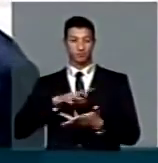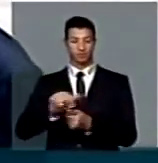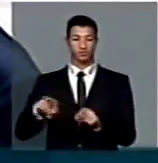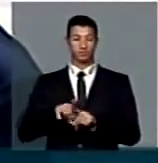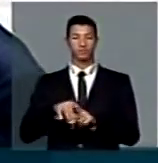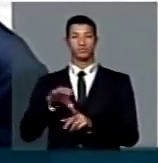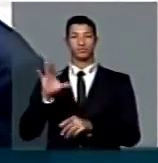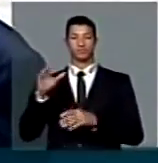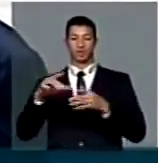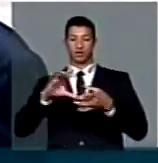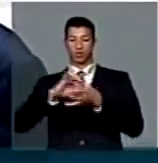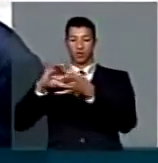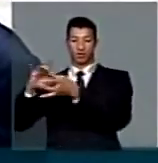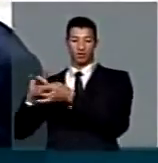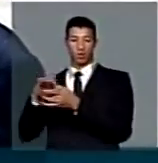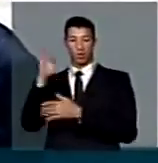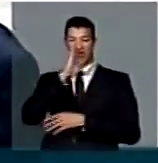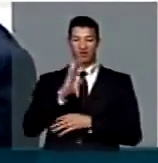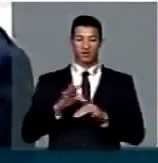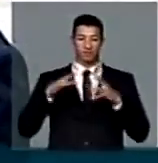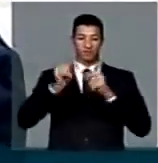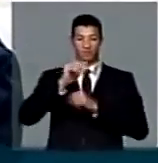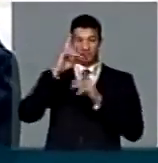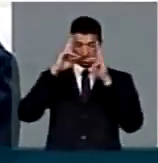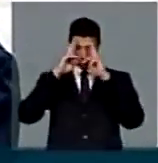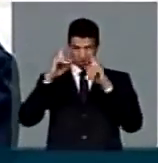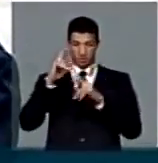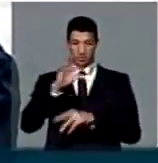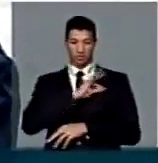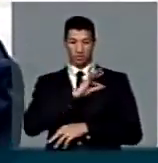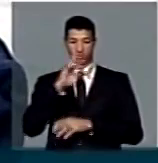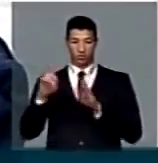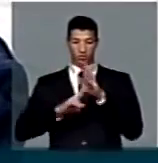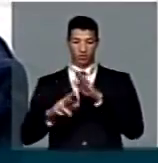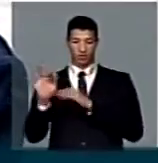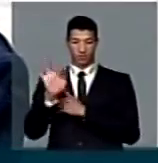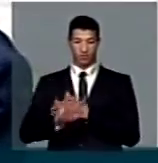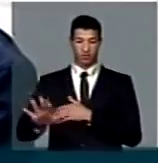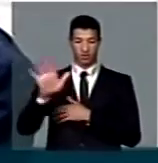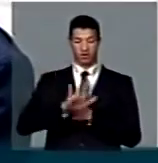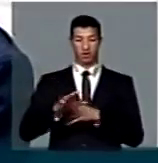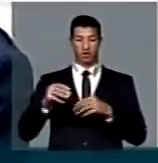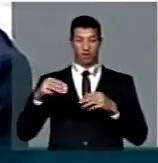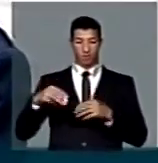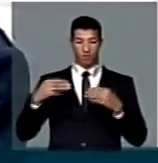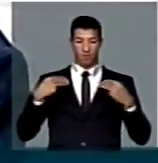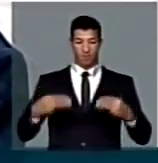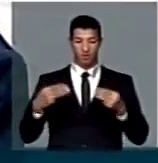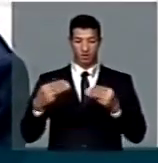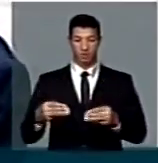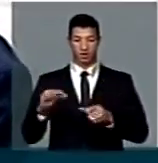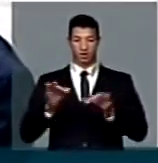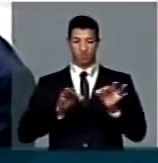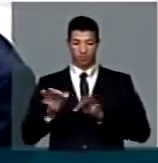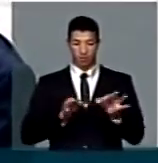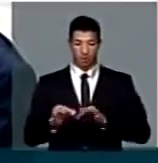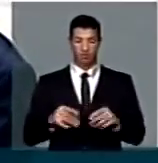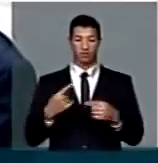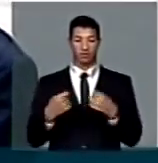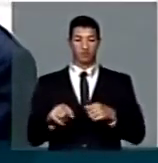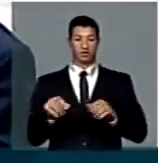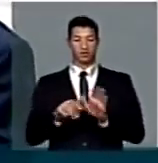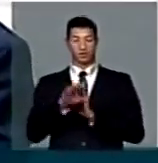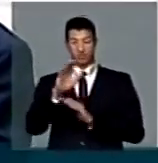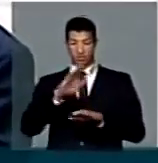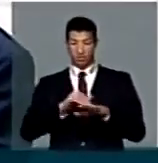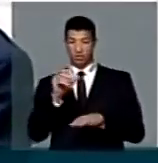Olimpíadas. O Brasil inteiro respeita a Polícia Rodoviária Federal. Então, o Ministério do Planejamento, Presidenta Dilma, convocar, em vez de só